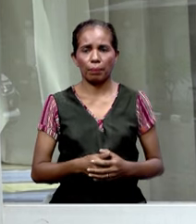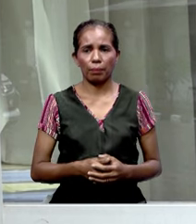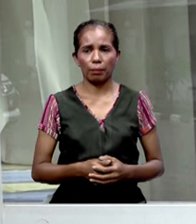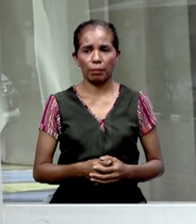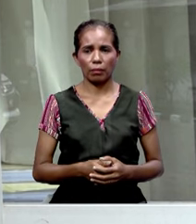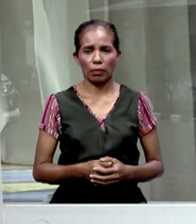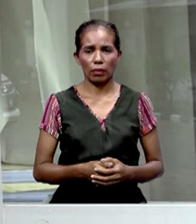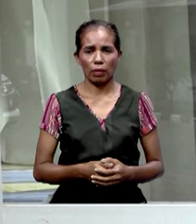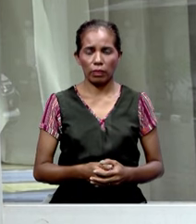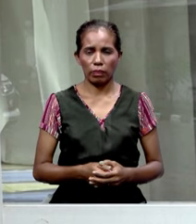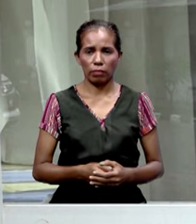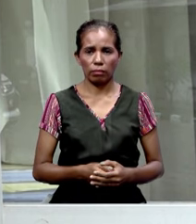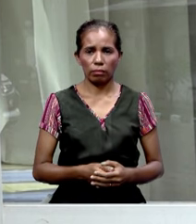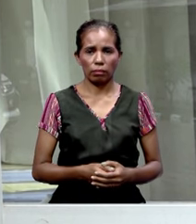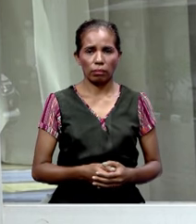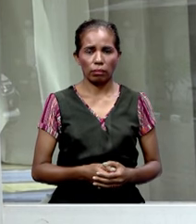parte